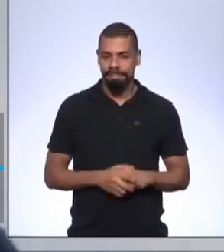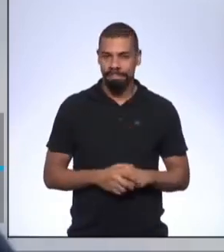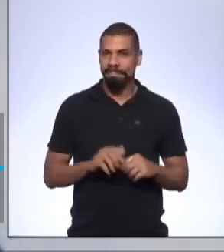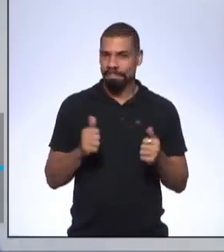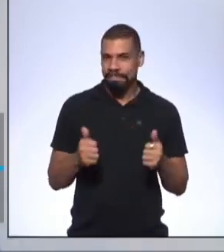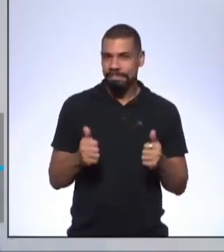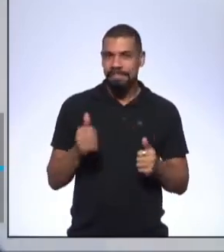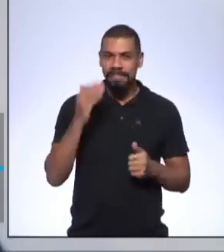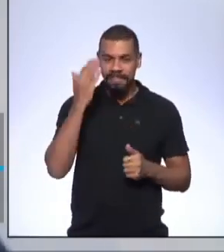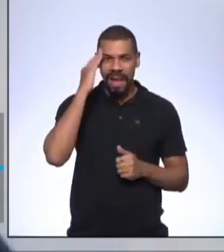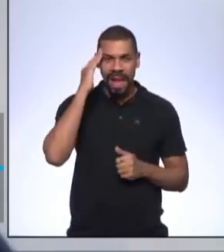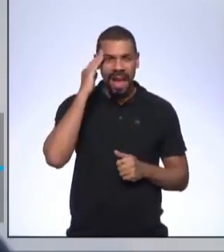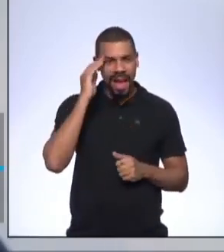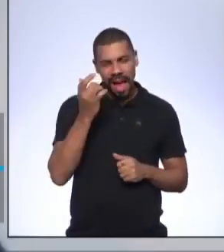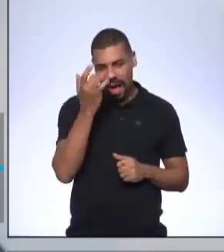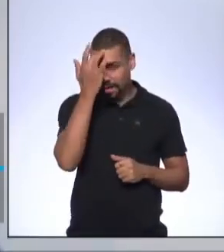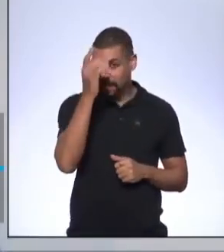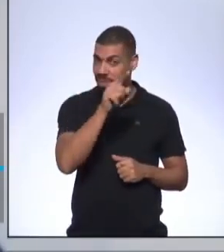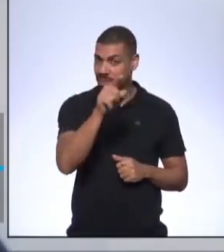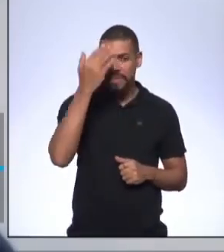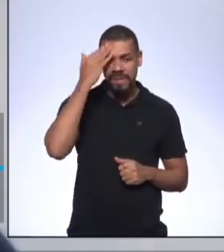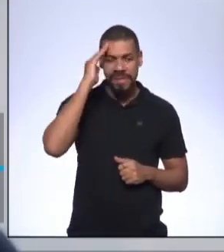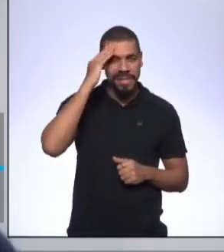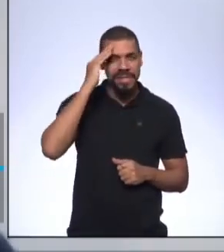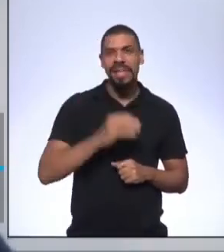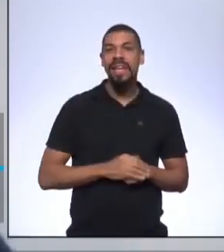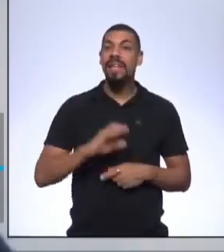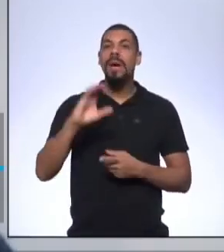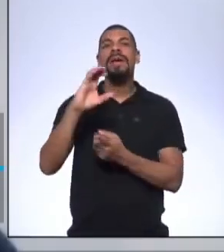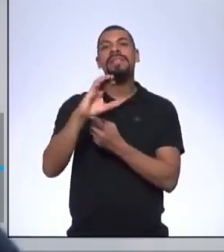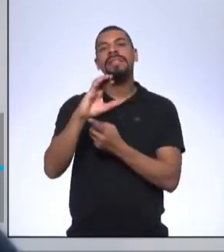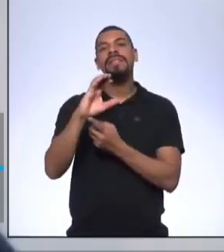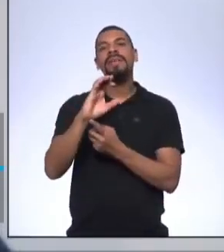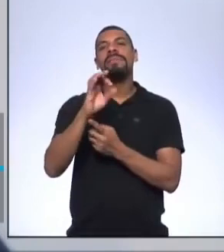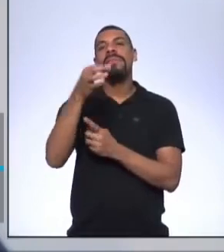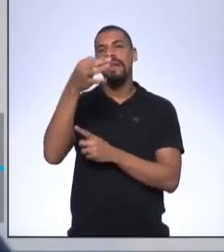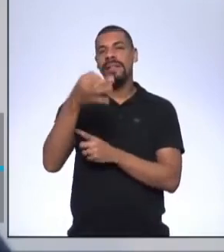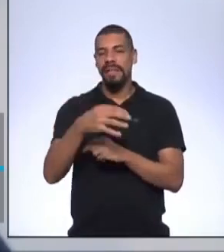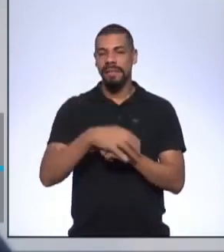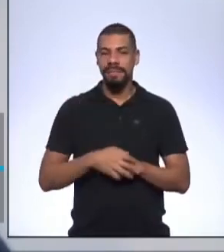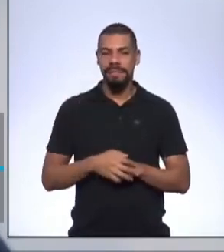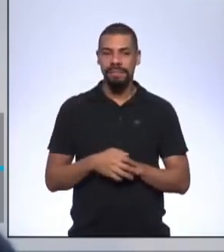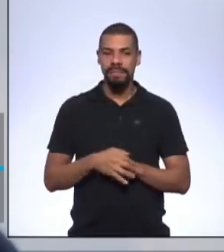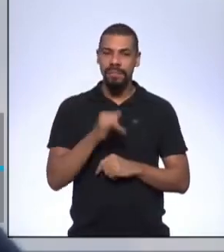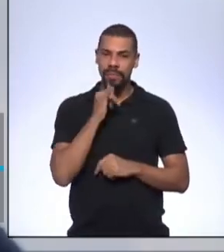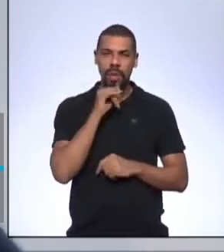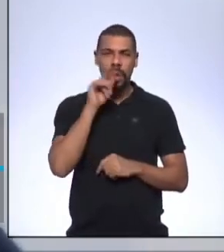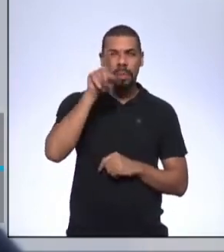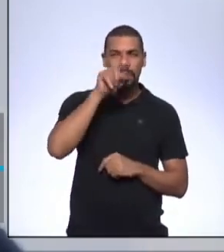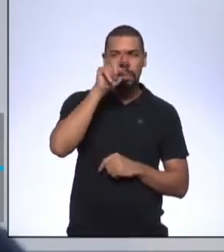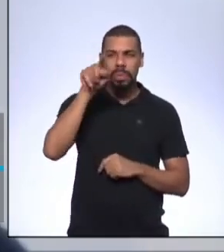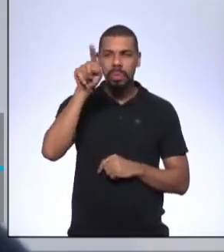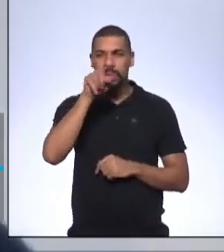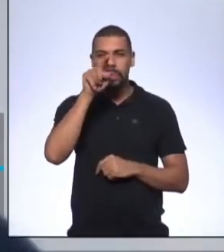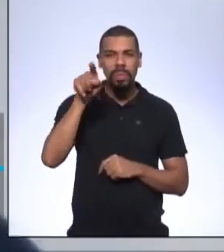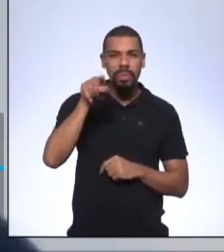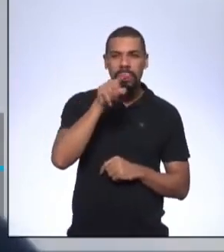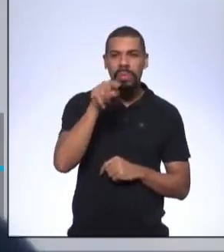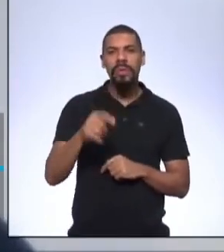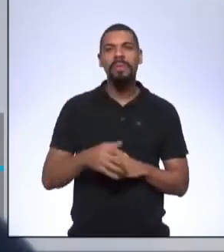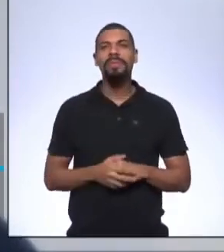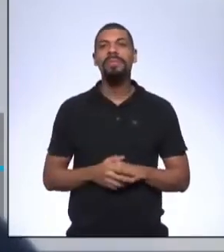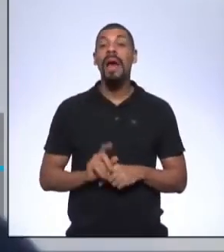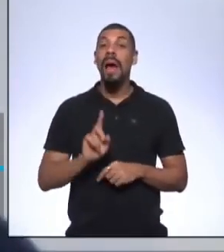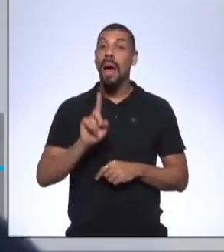né? Facilitando bem o entendimento e o acerto aí do pessoal. Aquela coisa vai por eliminação, né?